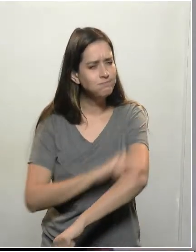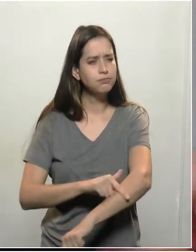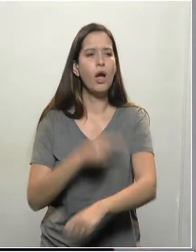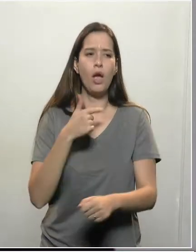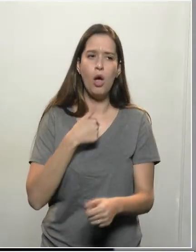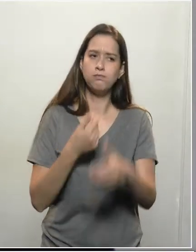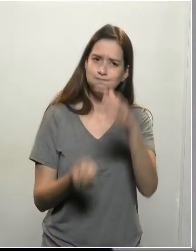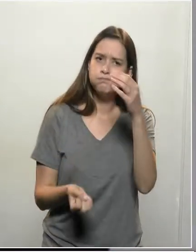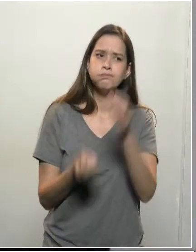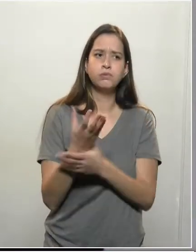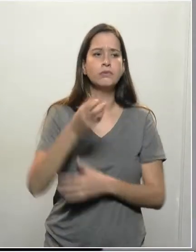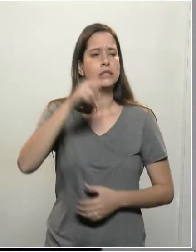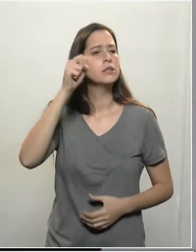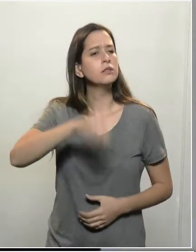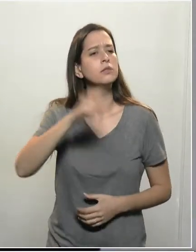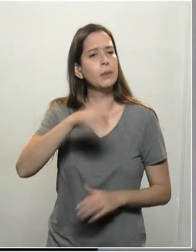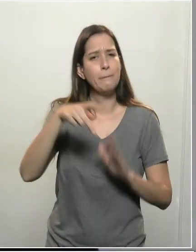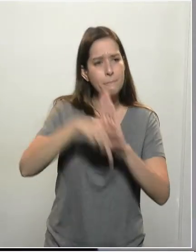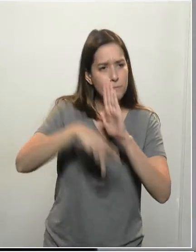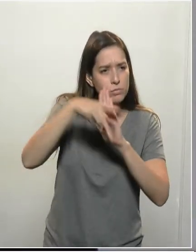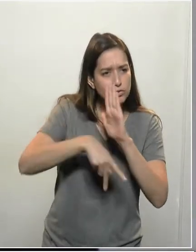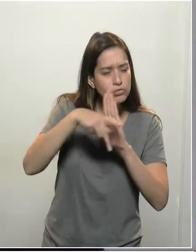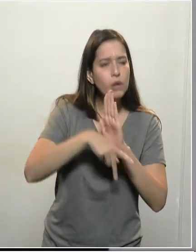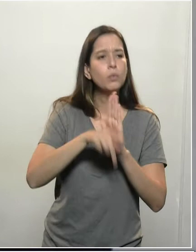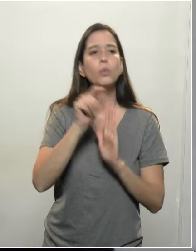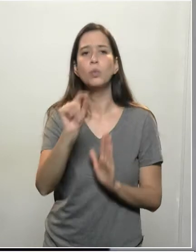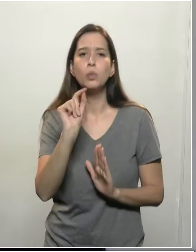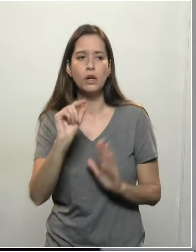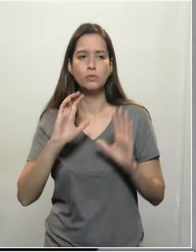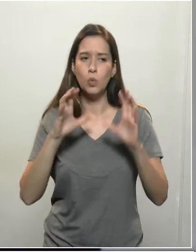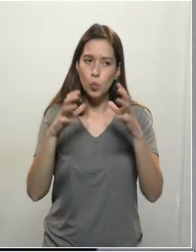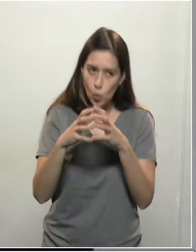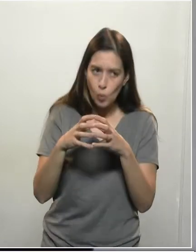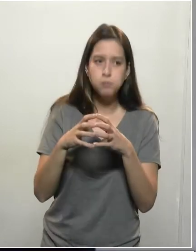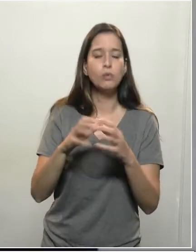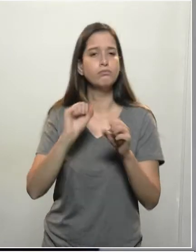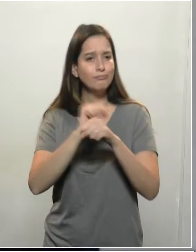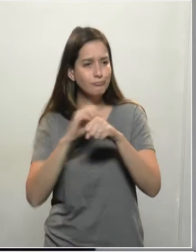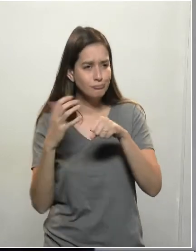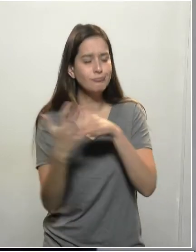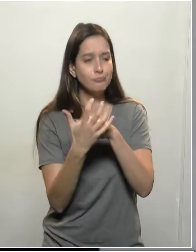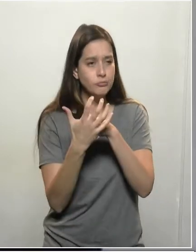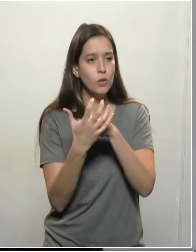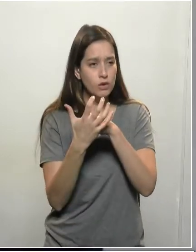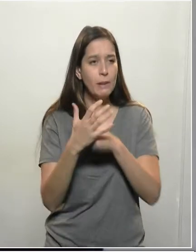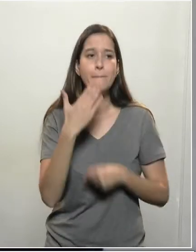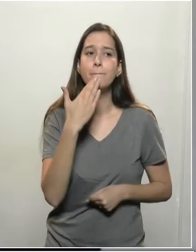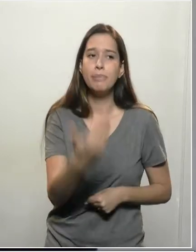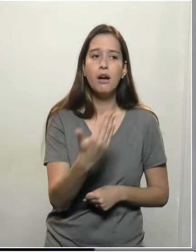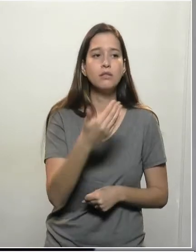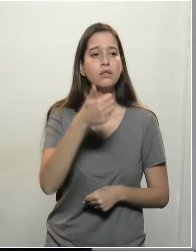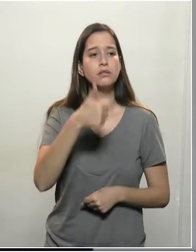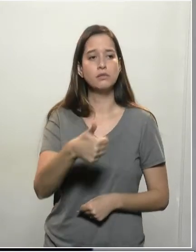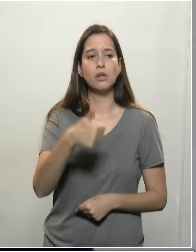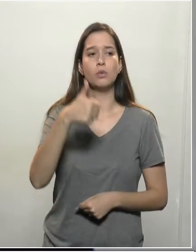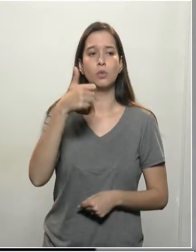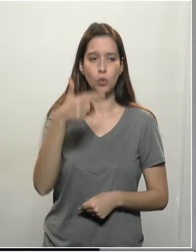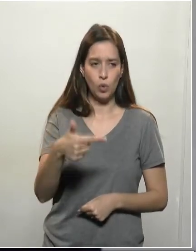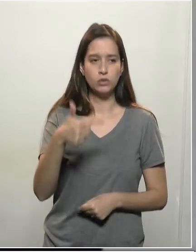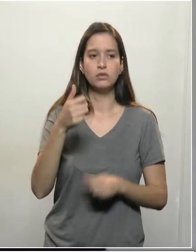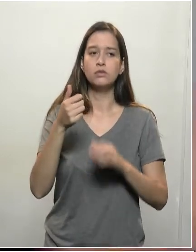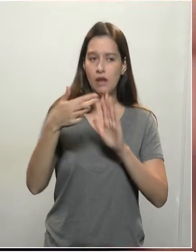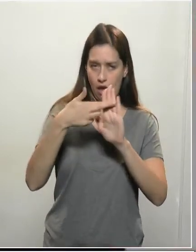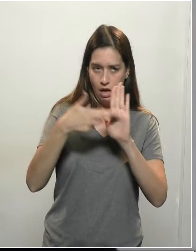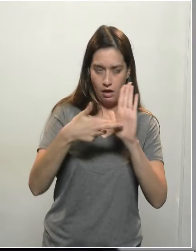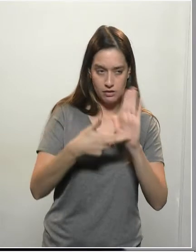quinta-feira, na reunião da Frente Parlamentar de Combate ao Coronavírus, 12 medidas de retomada do crescimento